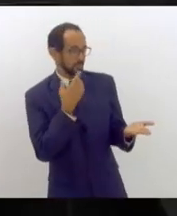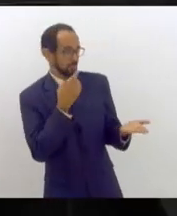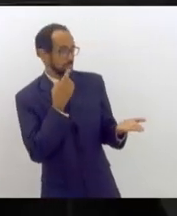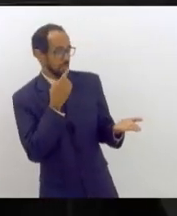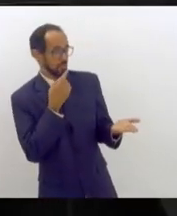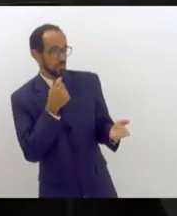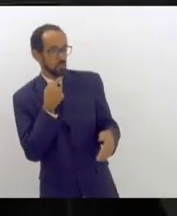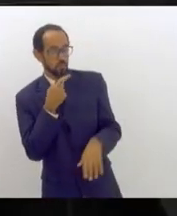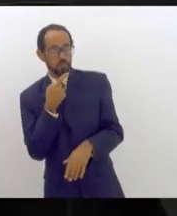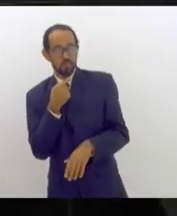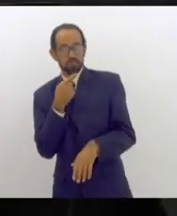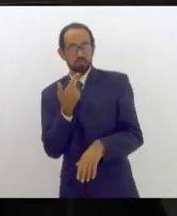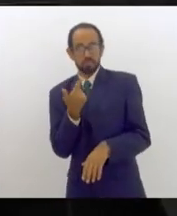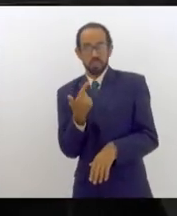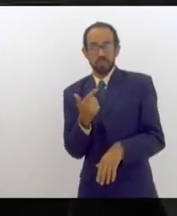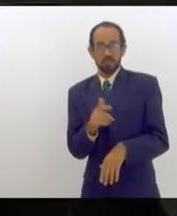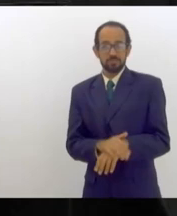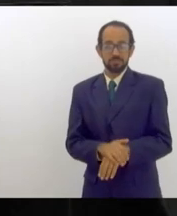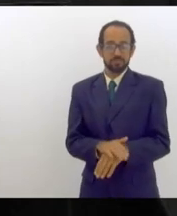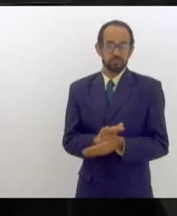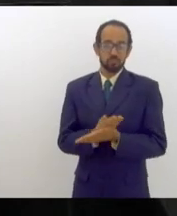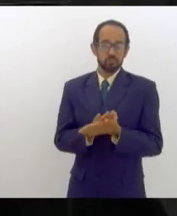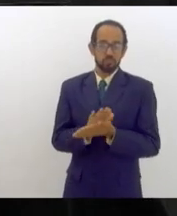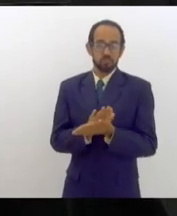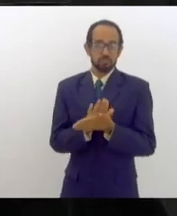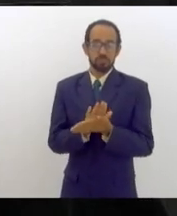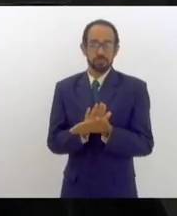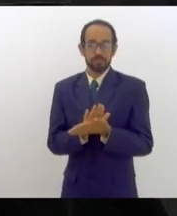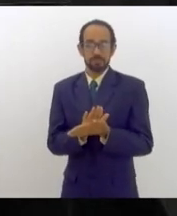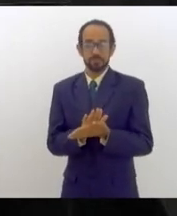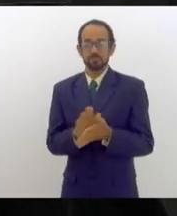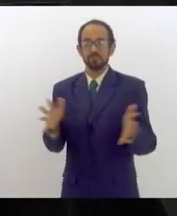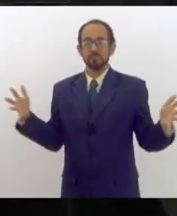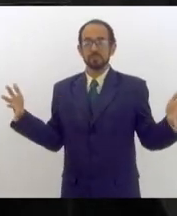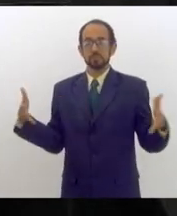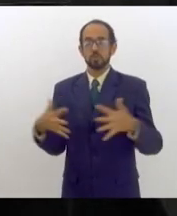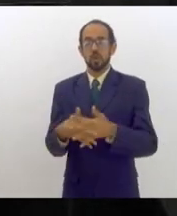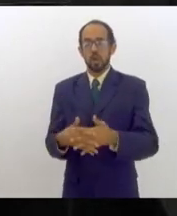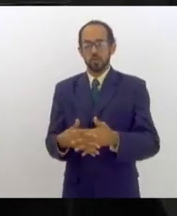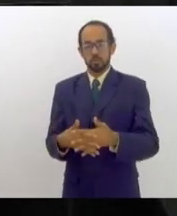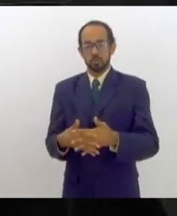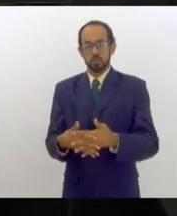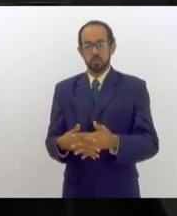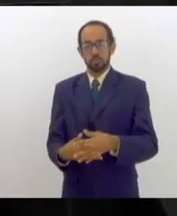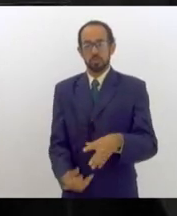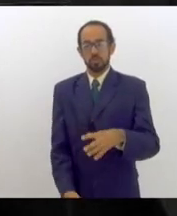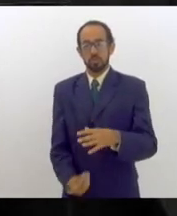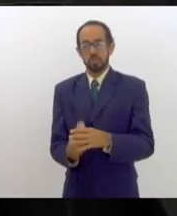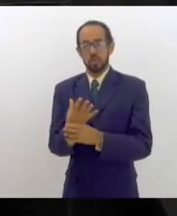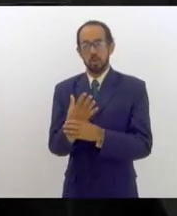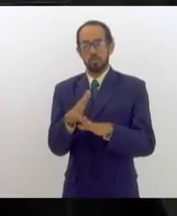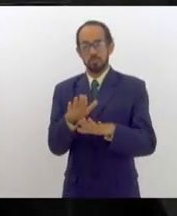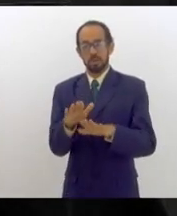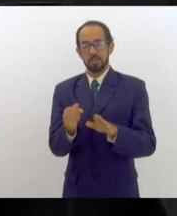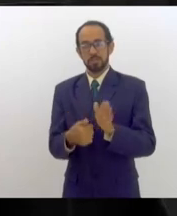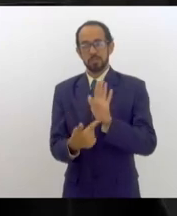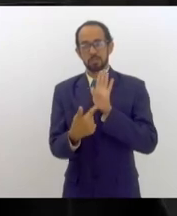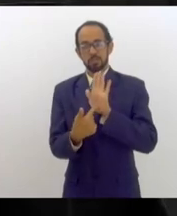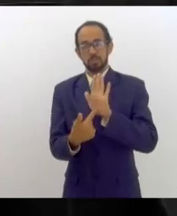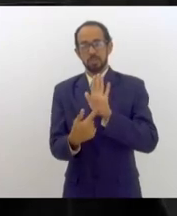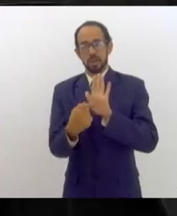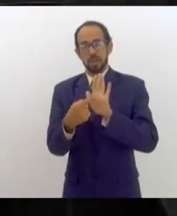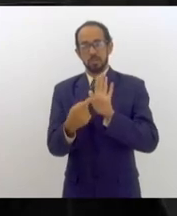tenho dúvida nenhuma eu não tenho nenhuma dúvida sobre o caos que tá estabelecido eu quis trazer para números